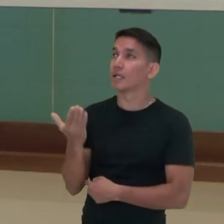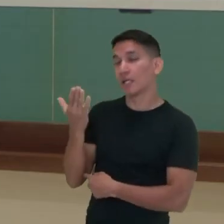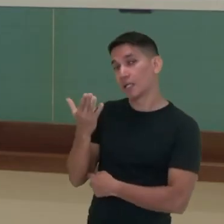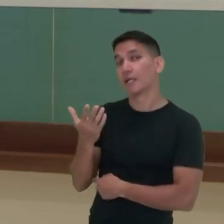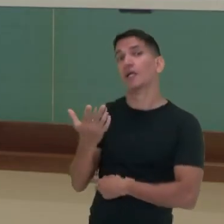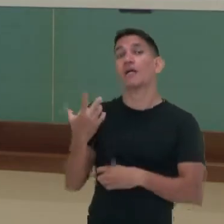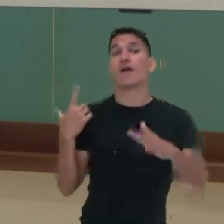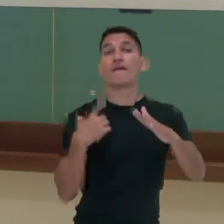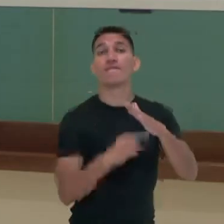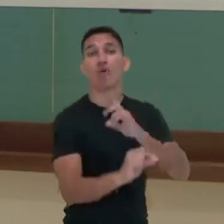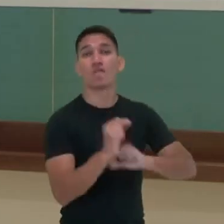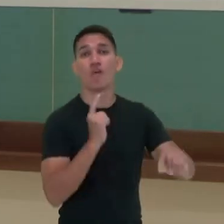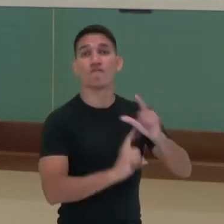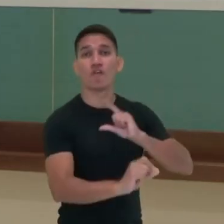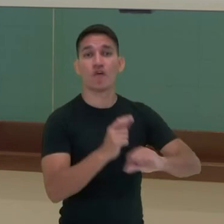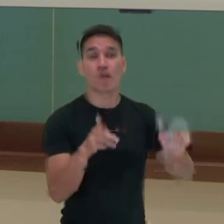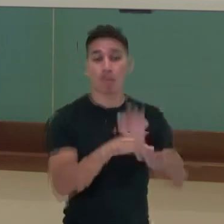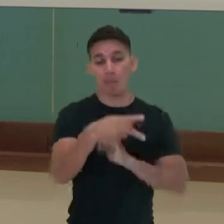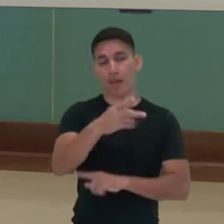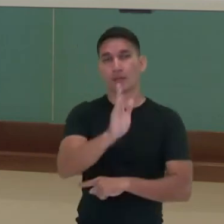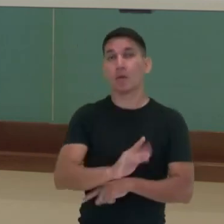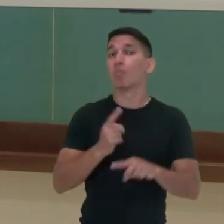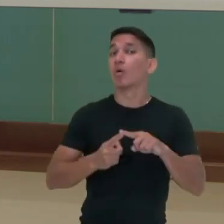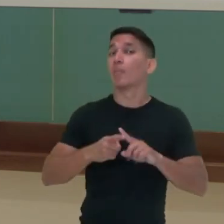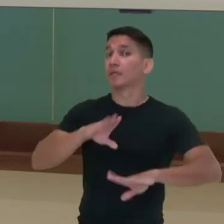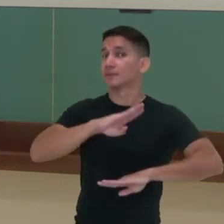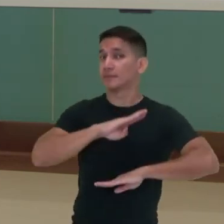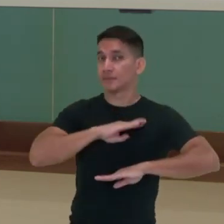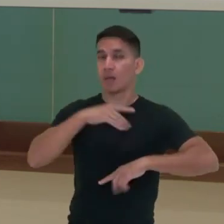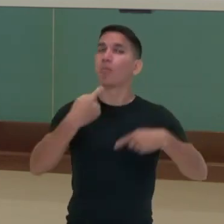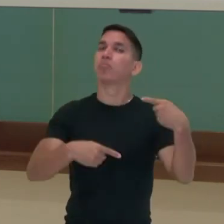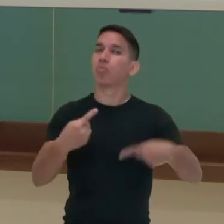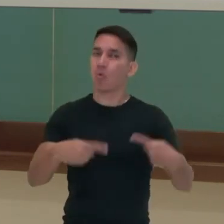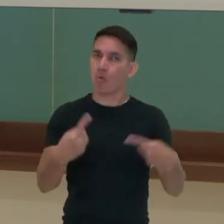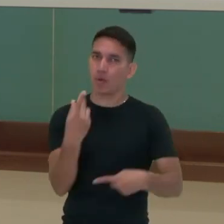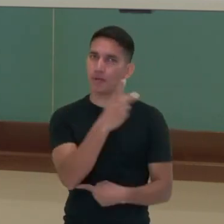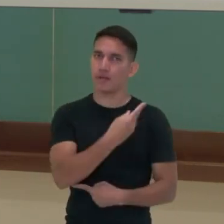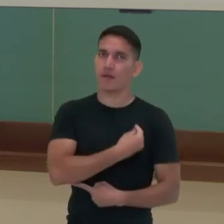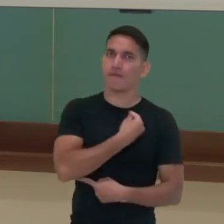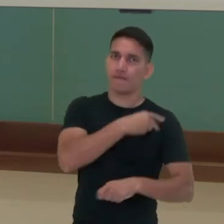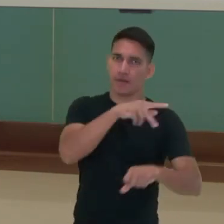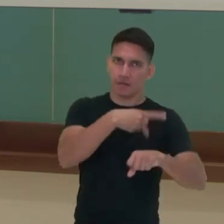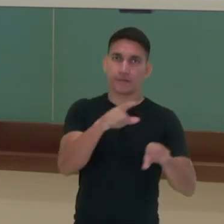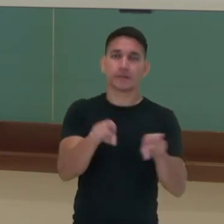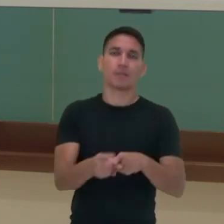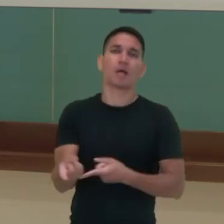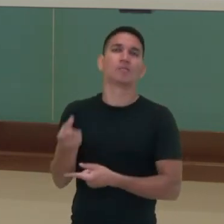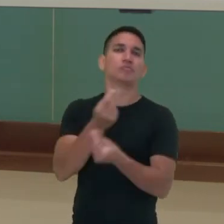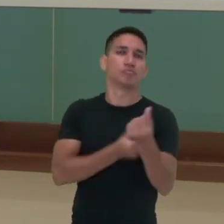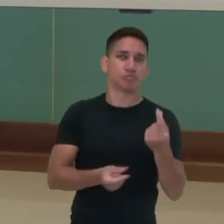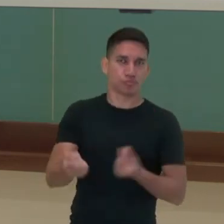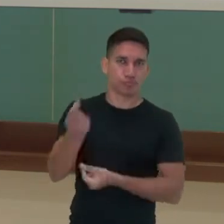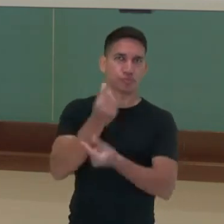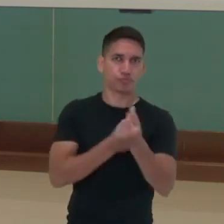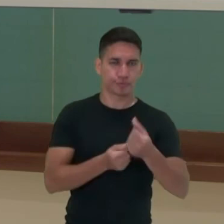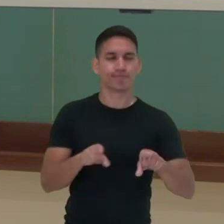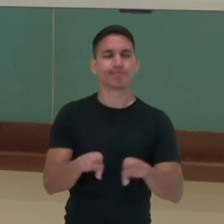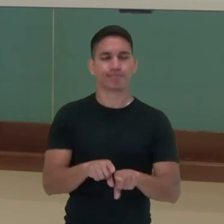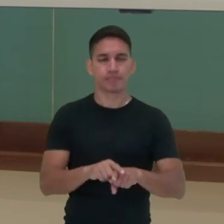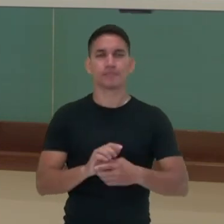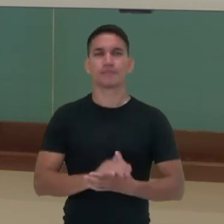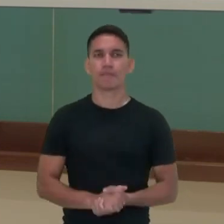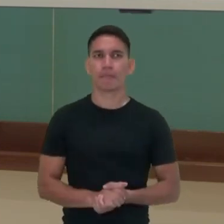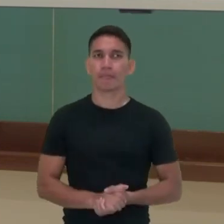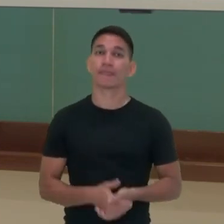viraram refugiados no nosso país, né? Por conta lá da situação política que aquele país vive e a situação econômica também, tá bom? Muito